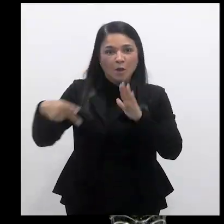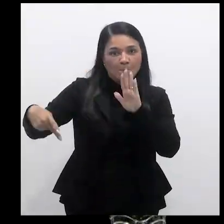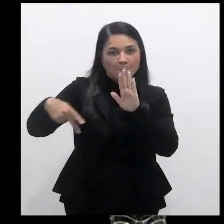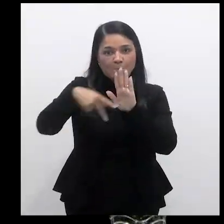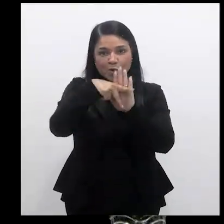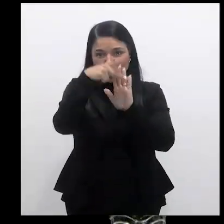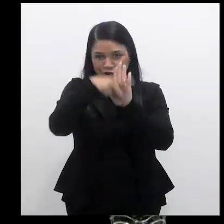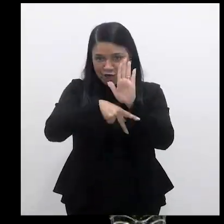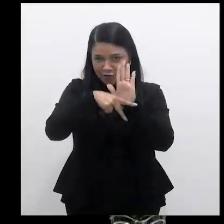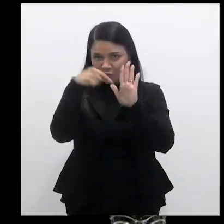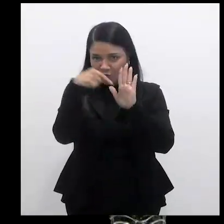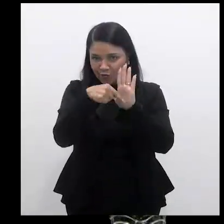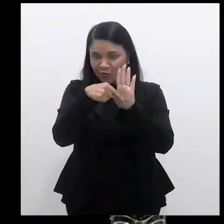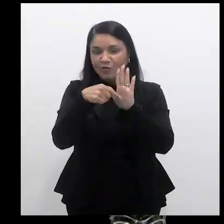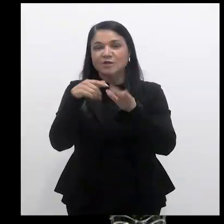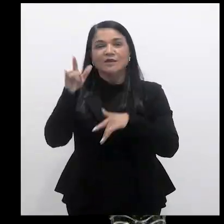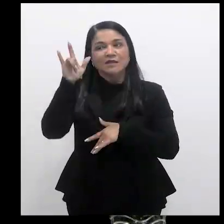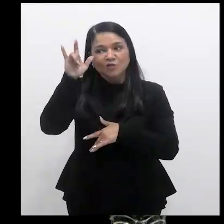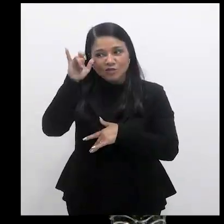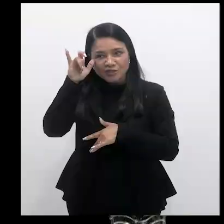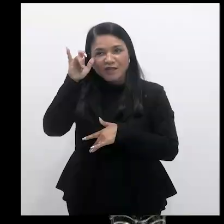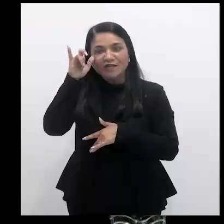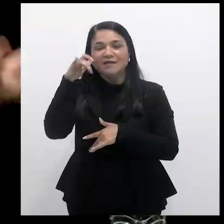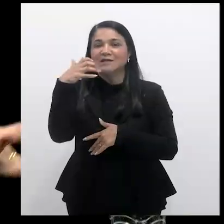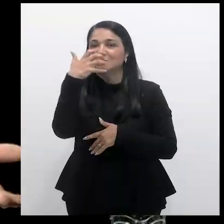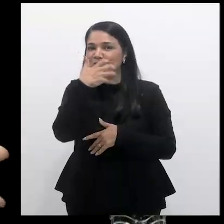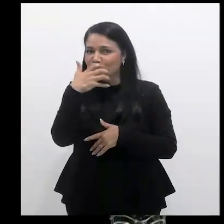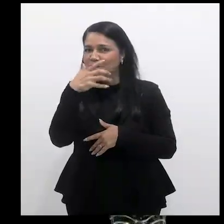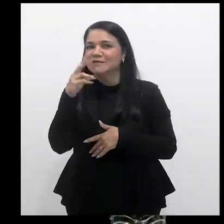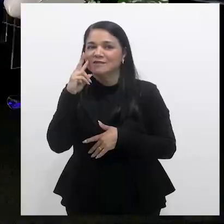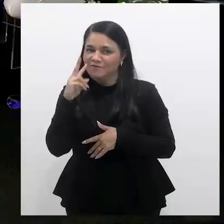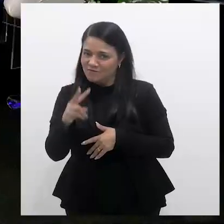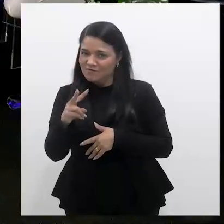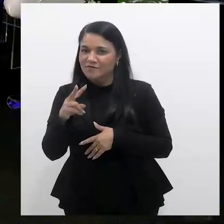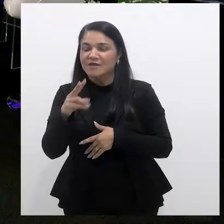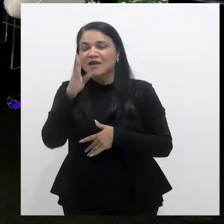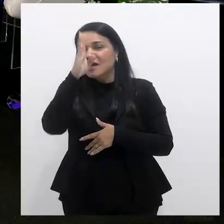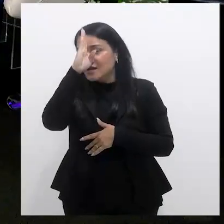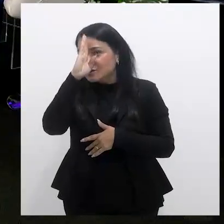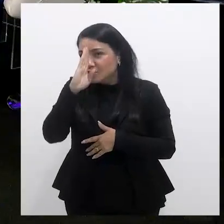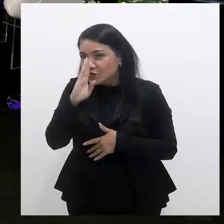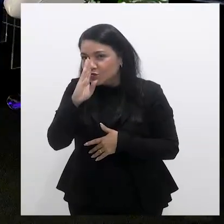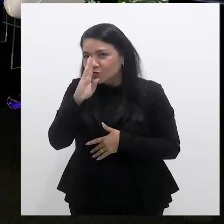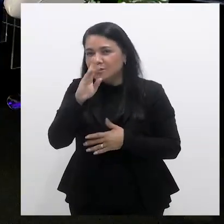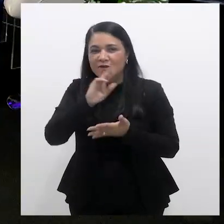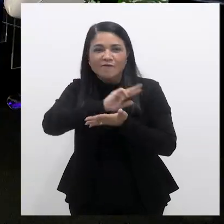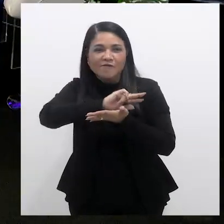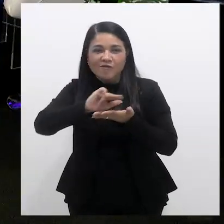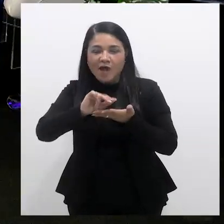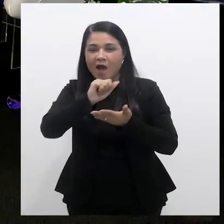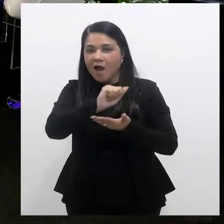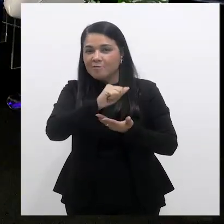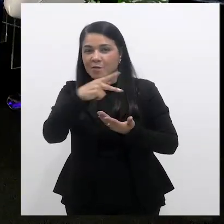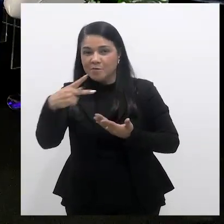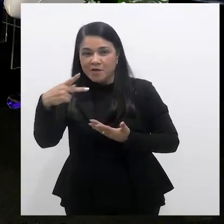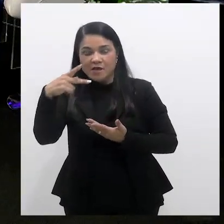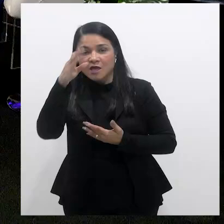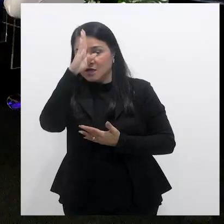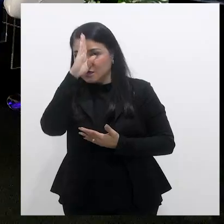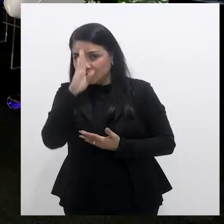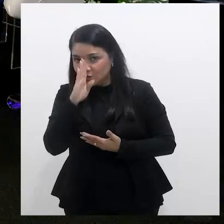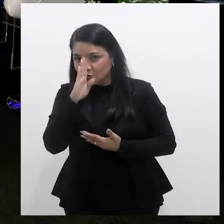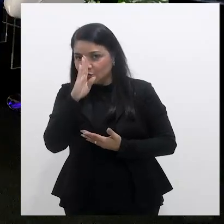música do projeto, que também está no Instagram, a gente falando aqui em música, e gratuita, que são vários